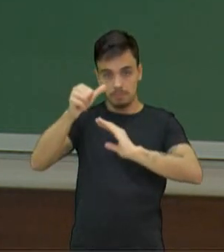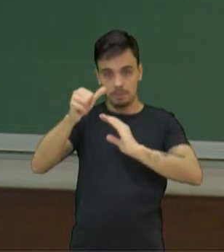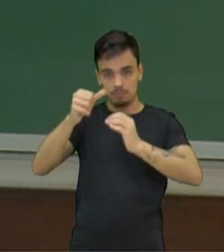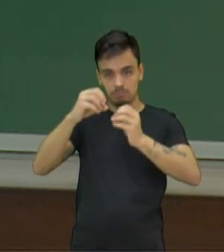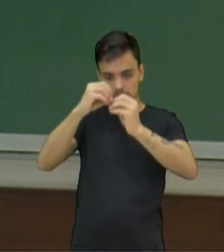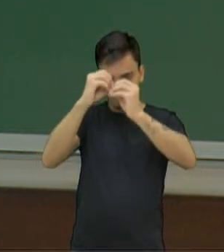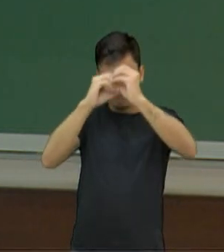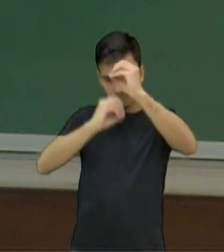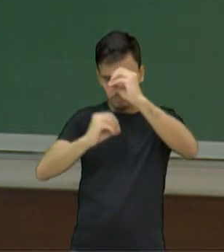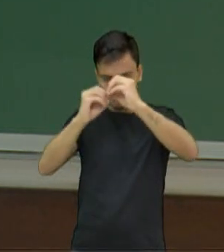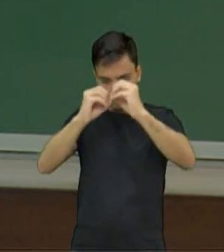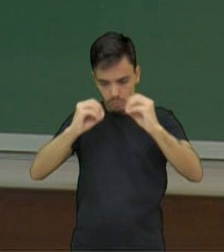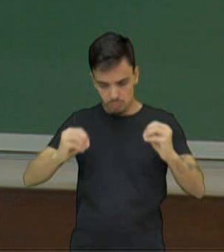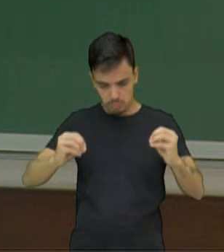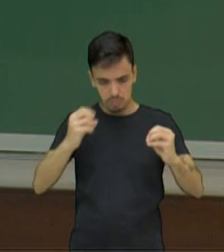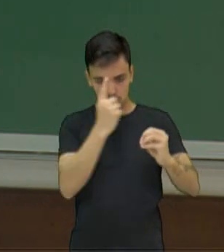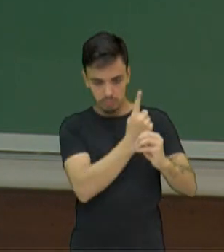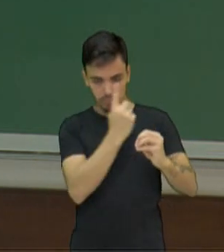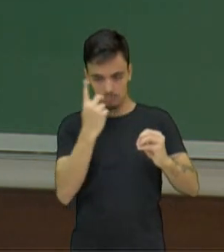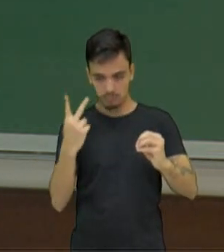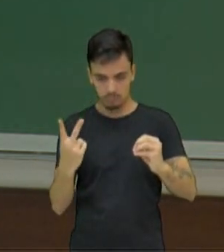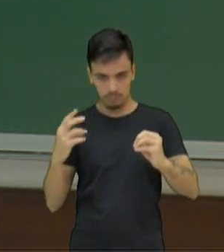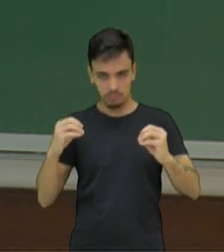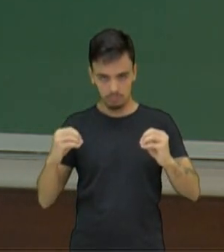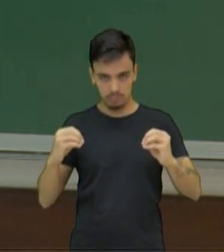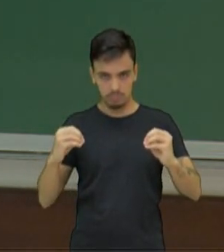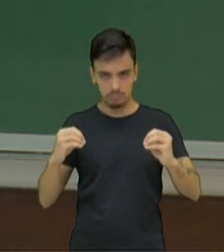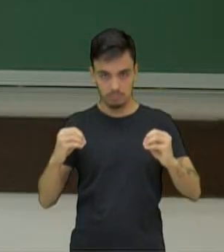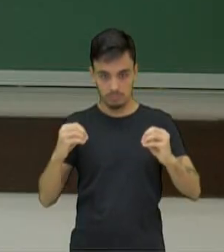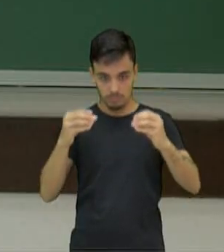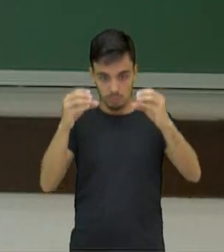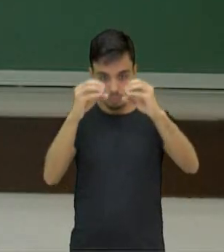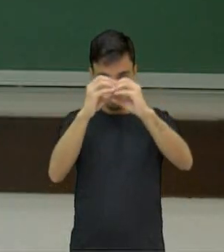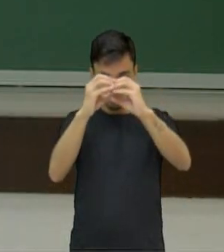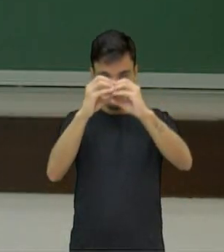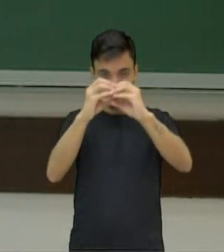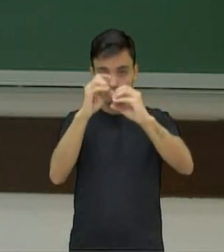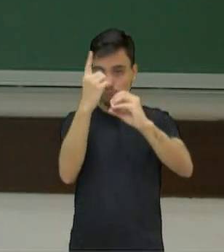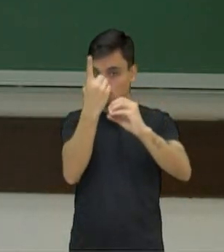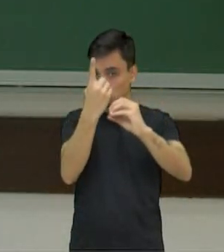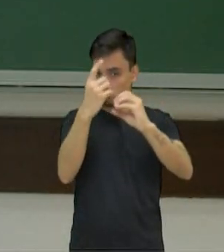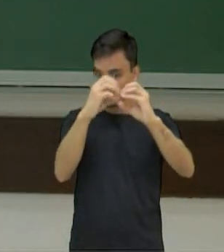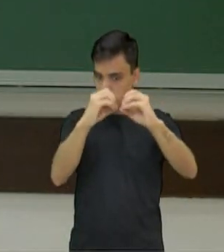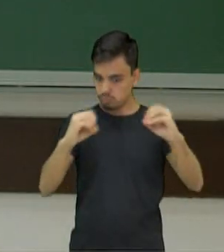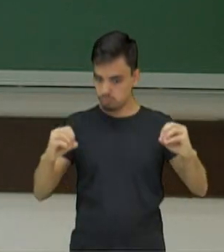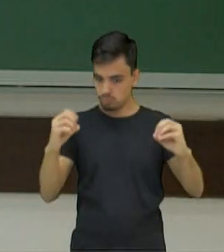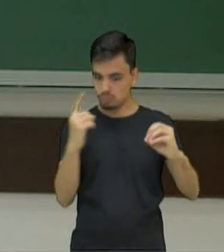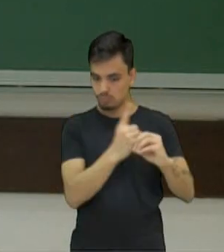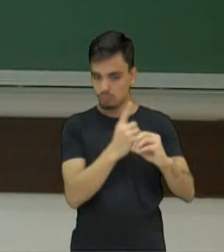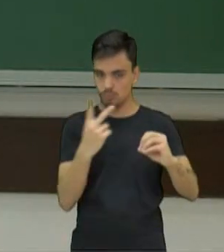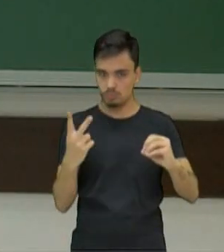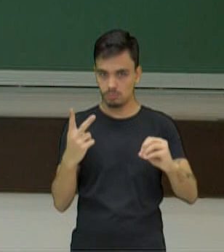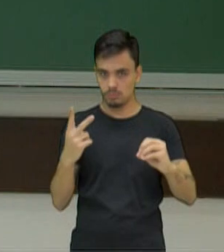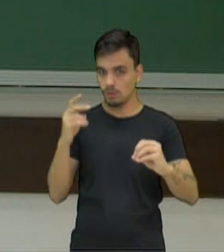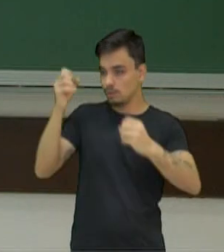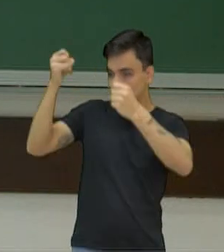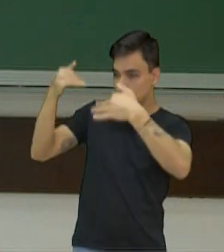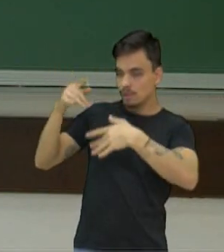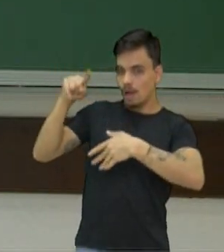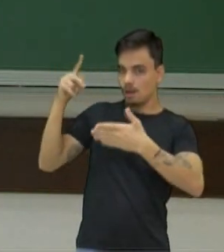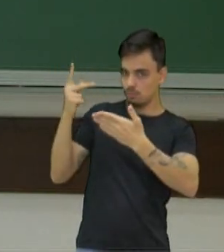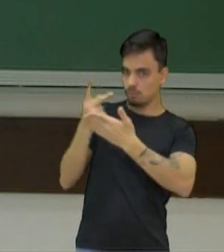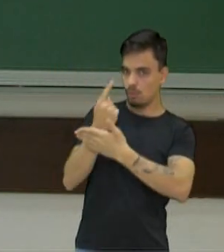se separam, formando dois indivíduos frutos de um mesmo zigoto. Beleza? A divisão não está dizendo aqui que foi irregular.